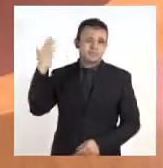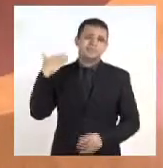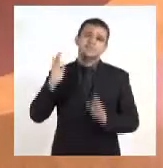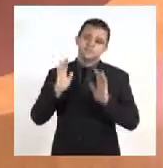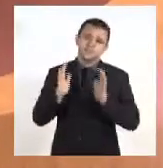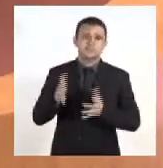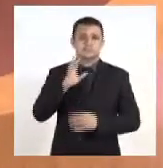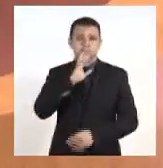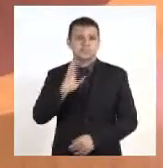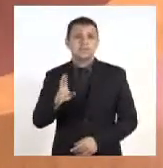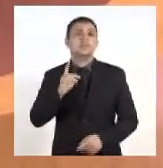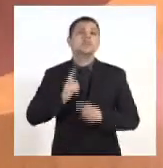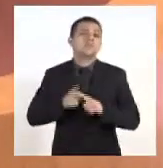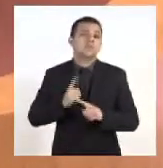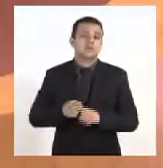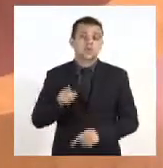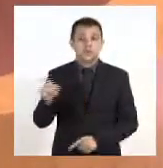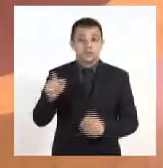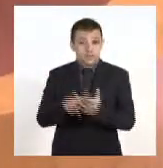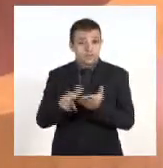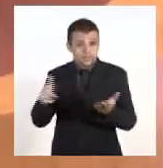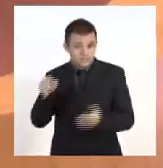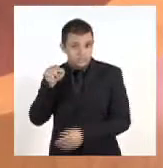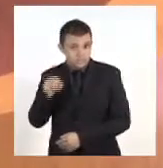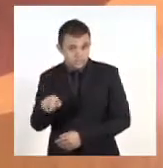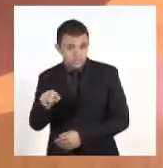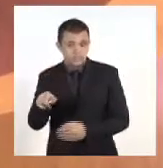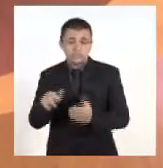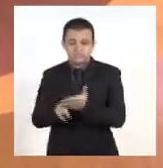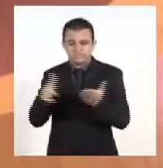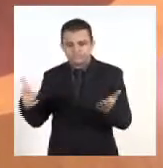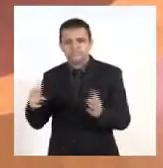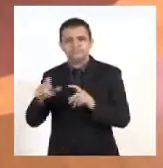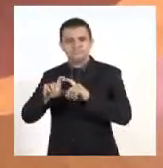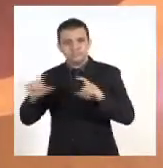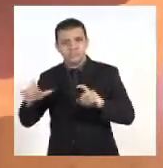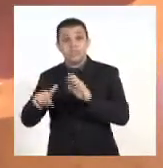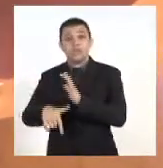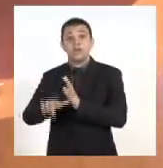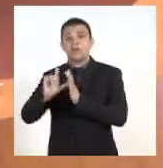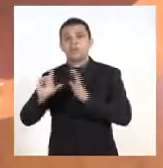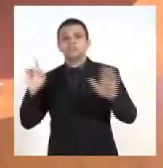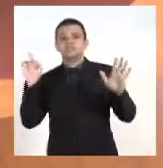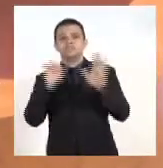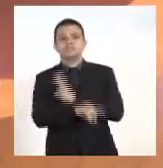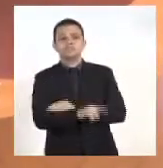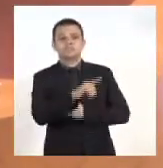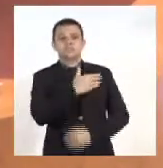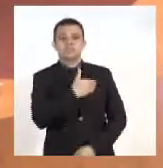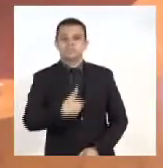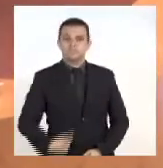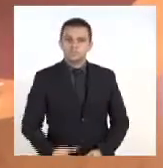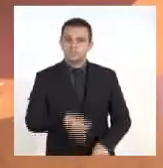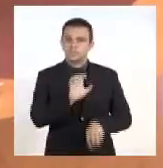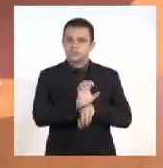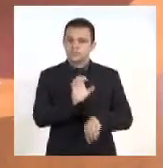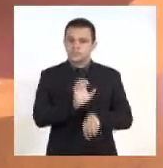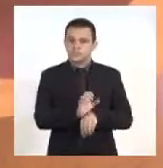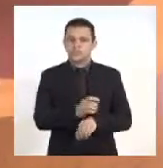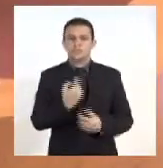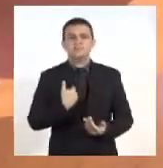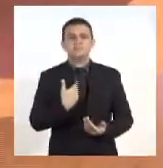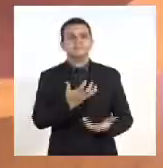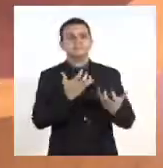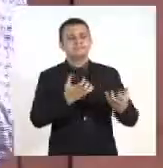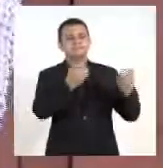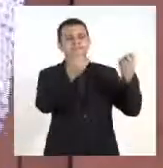o jornal procurou o Estado do Maranhão procurou o governo do Estado para